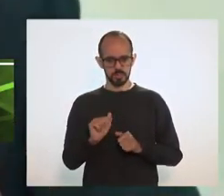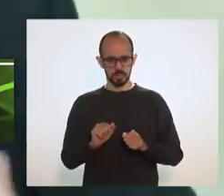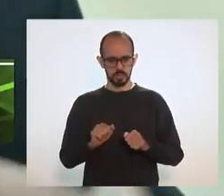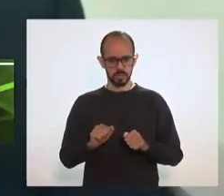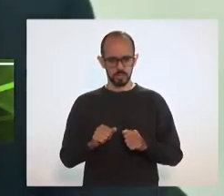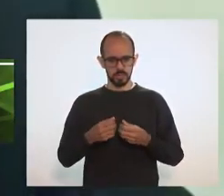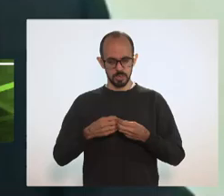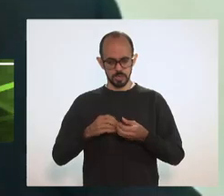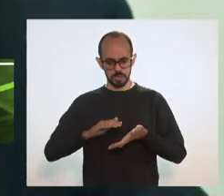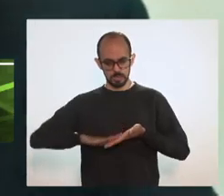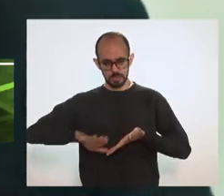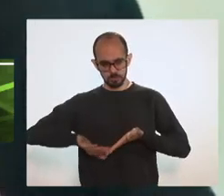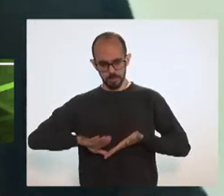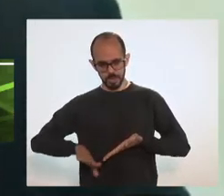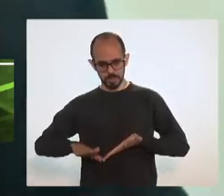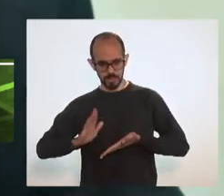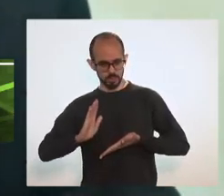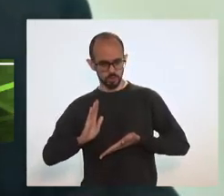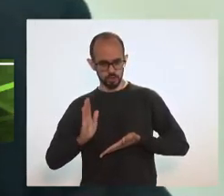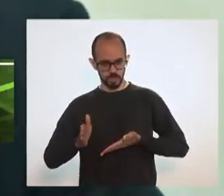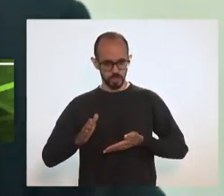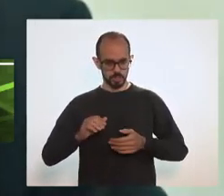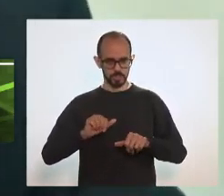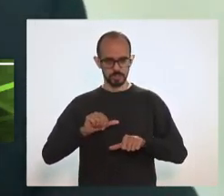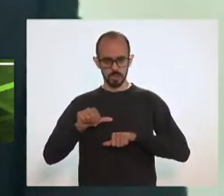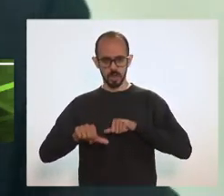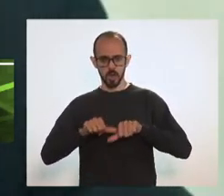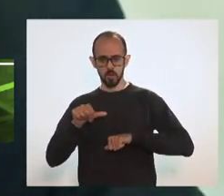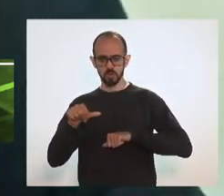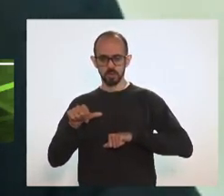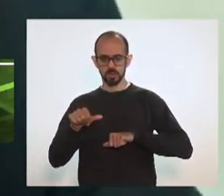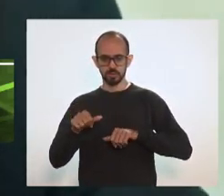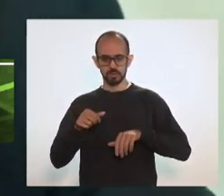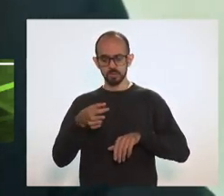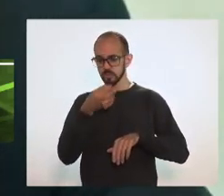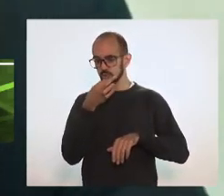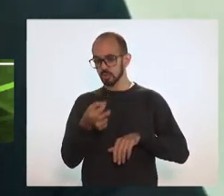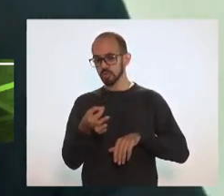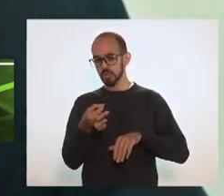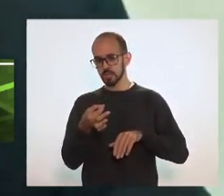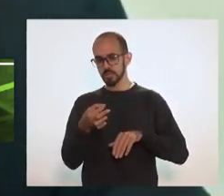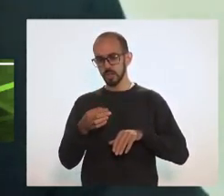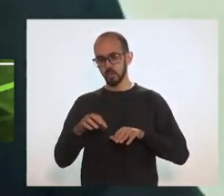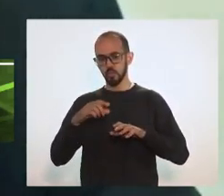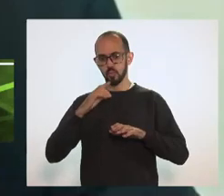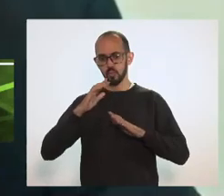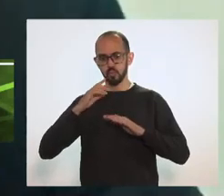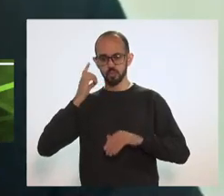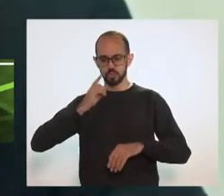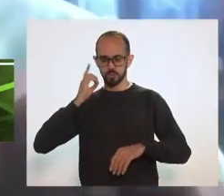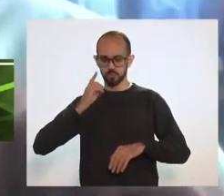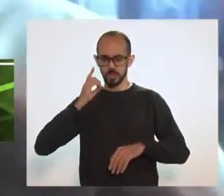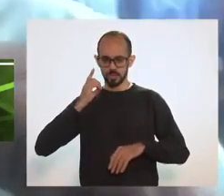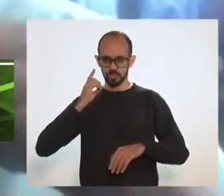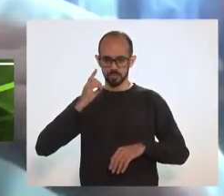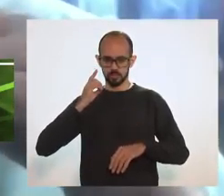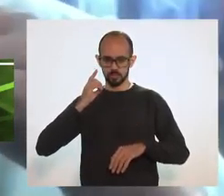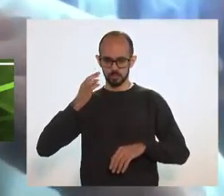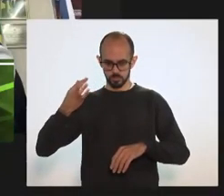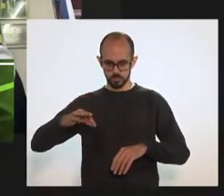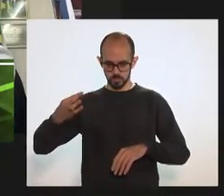discorrer sobre isso, nós chegamos mais ou menos no consenso de que, na CCJ, todos os projetos de autorizativos